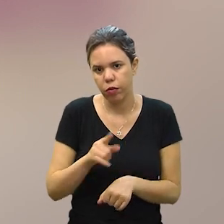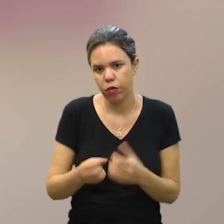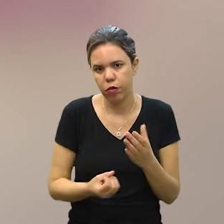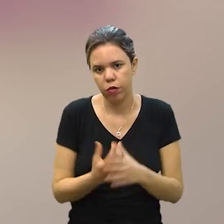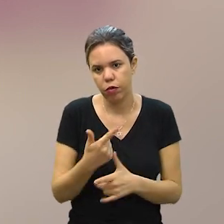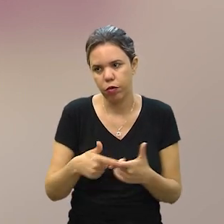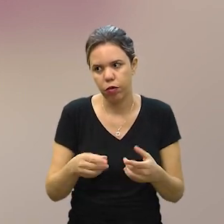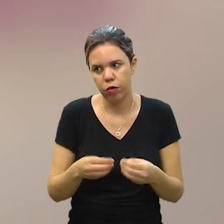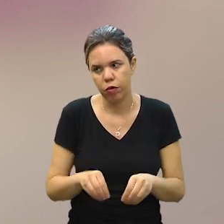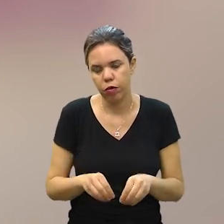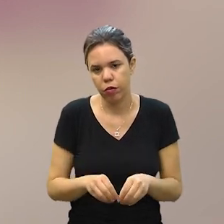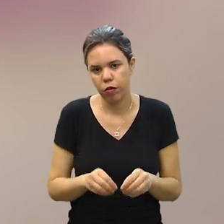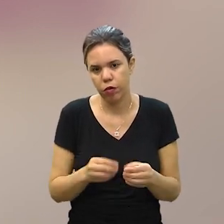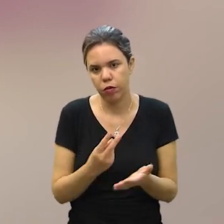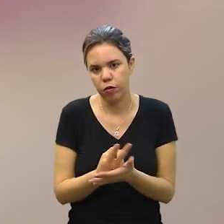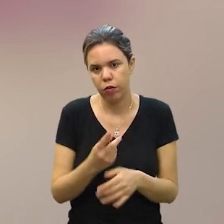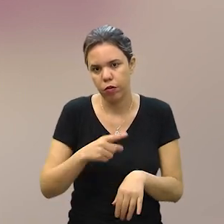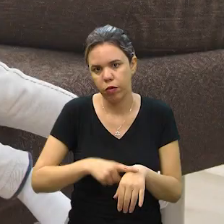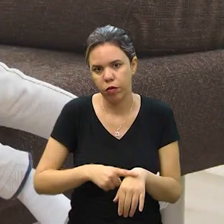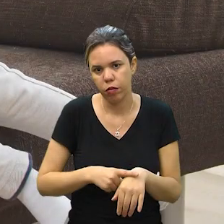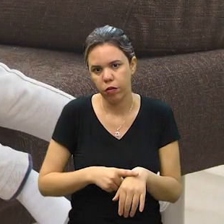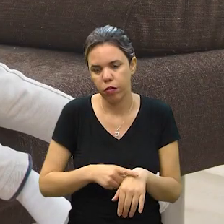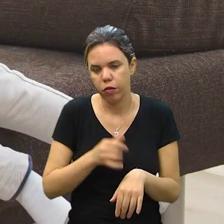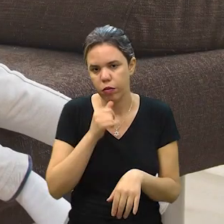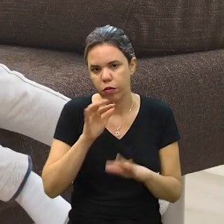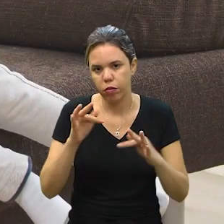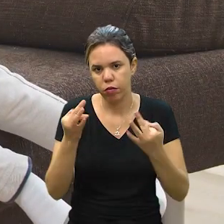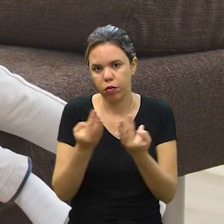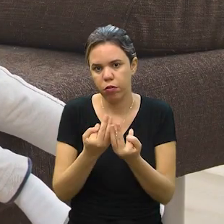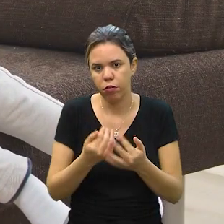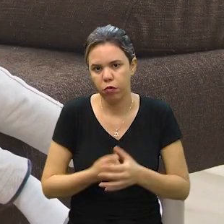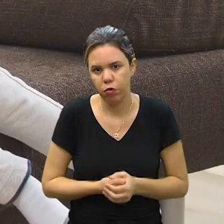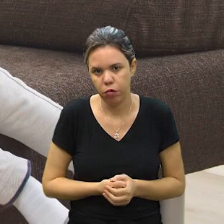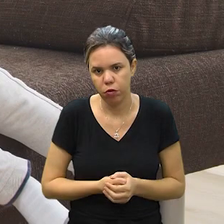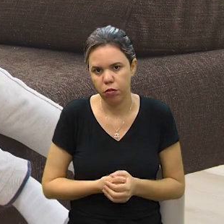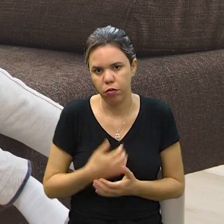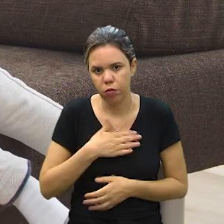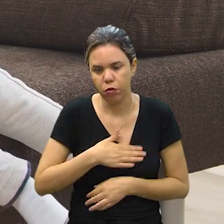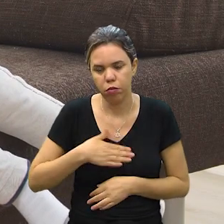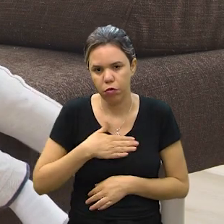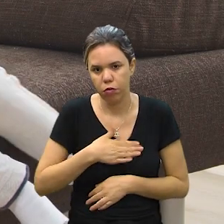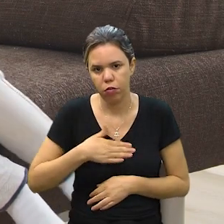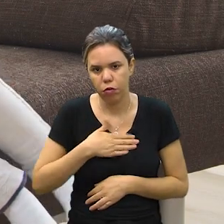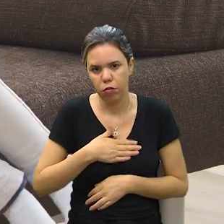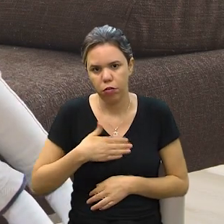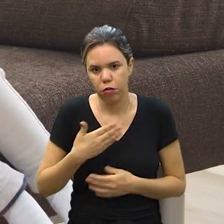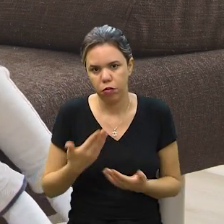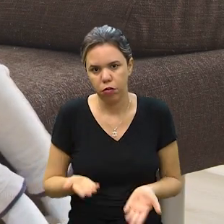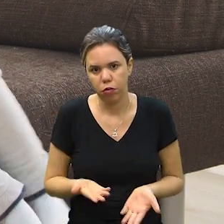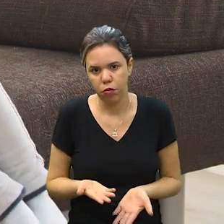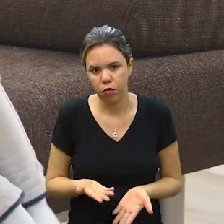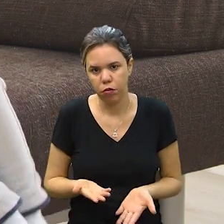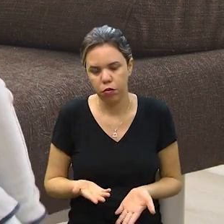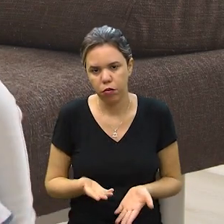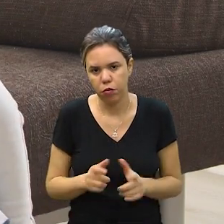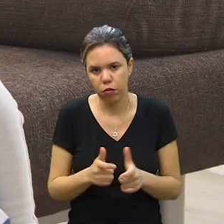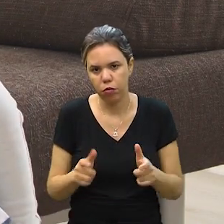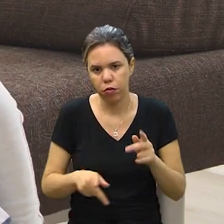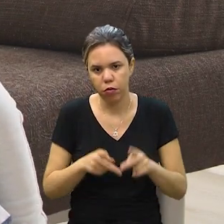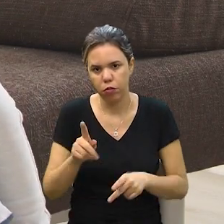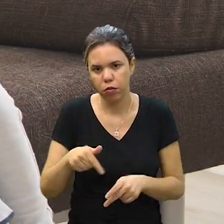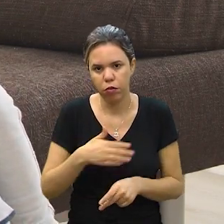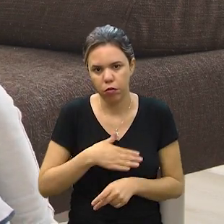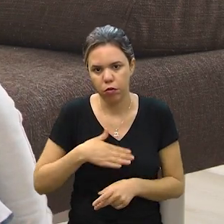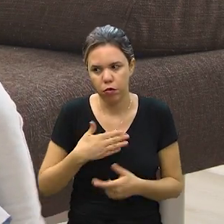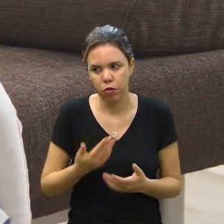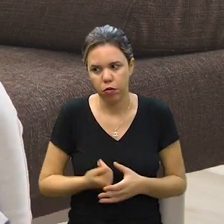contribui para isso. Ao mesmo tempo que ficar com a família é algo prazeroso, para a maioria das